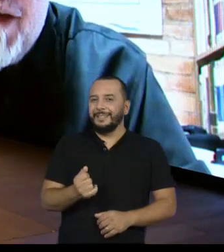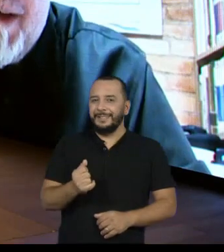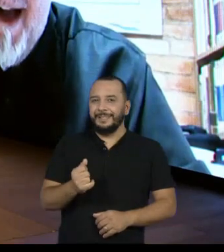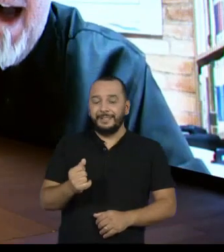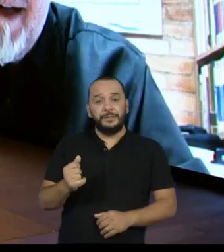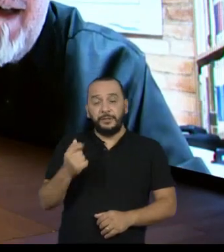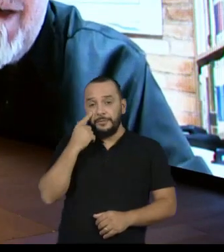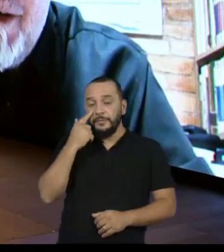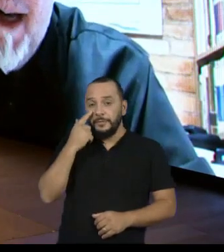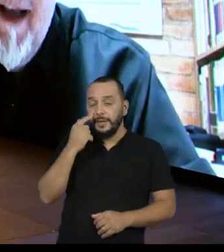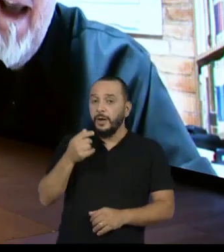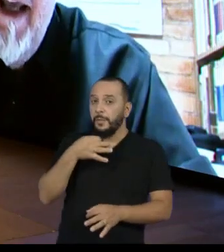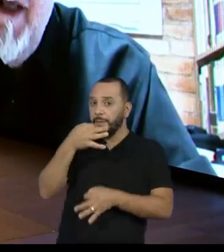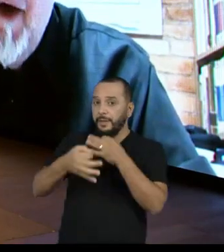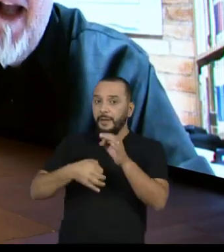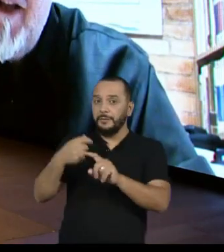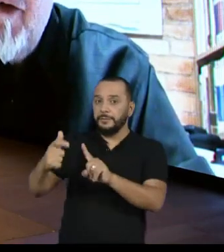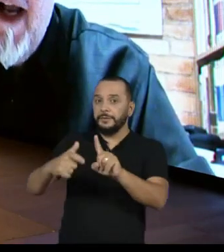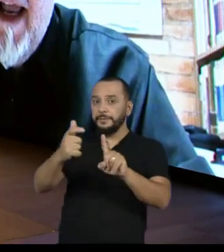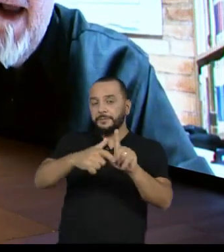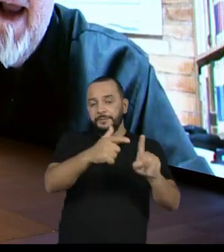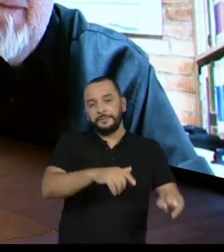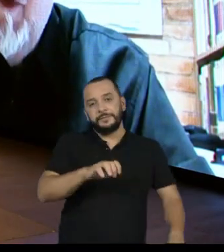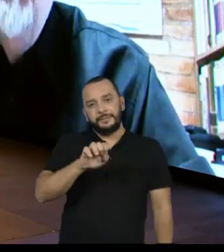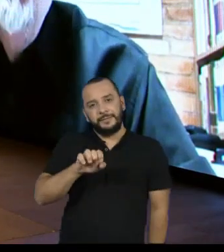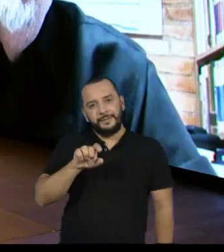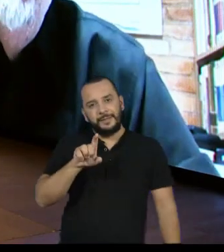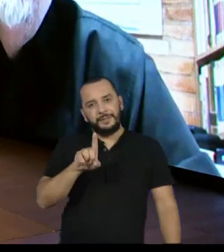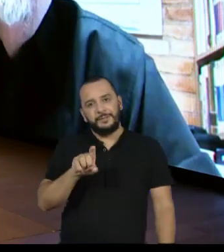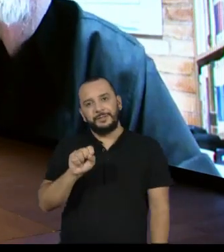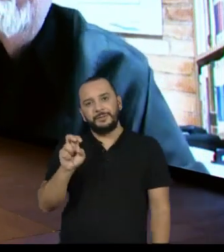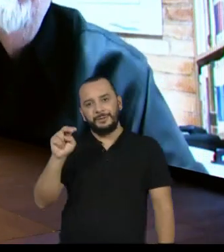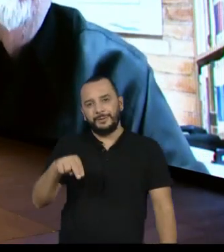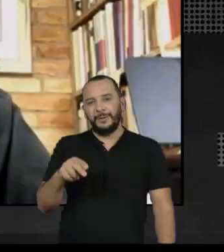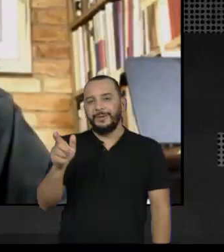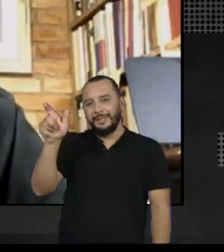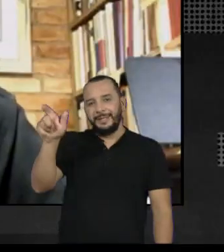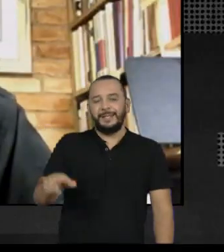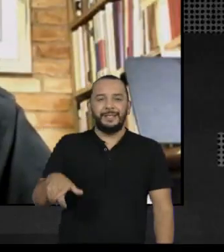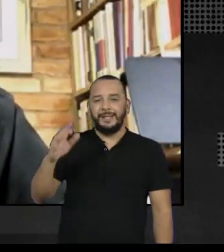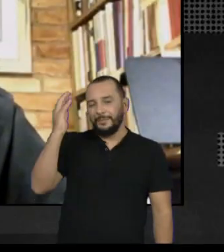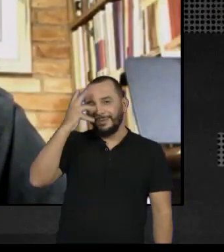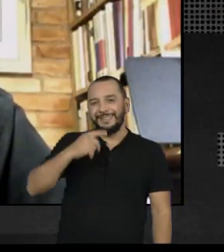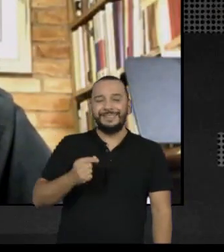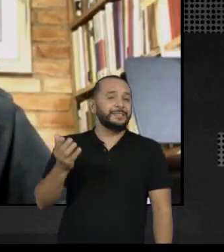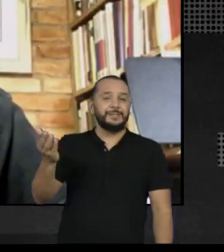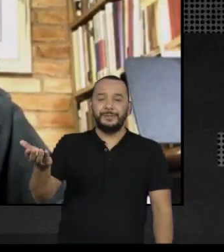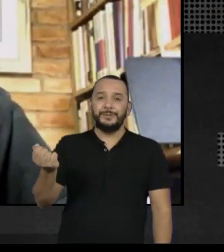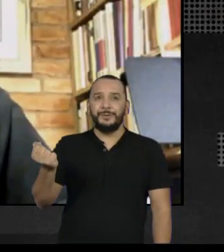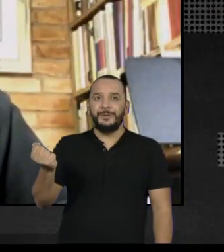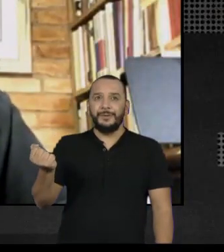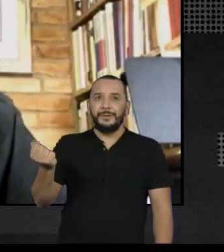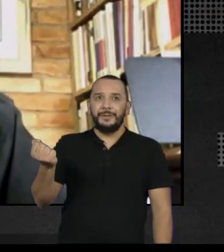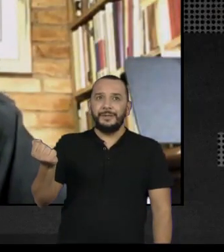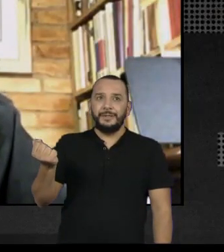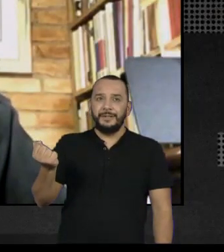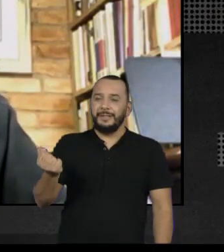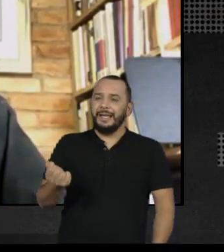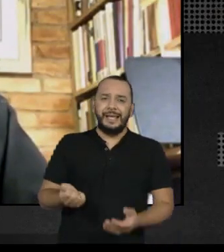somos paulistas, né? Paulistanos, né? E então a gente amava essa história que a Adelaide estava